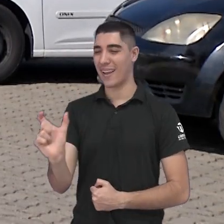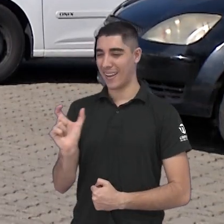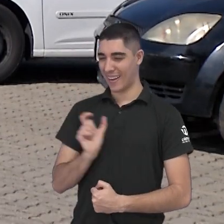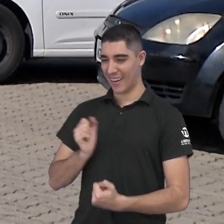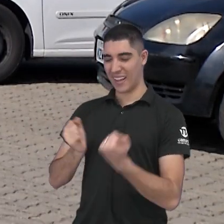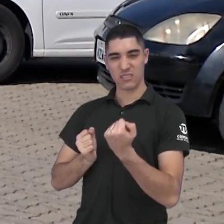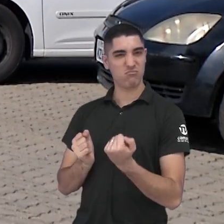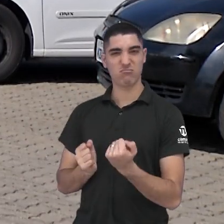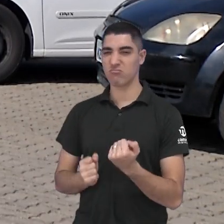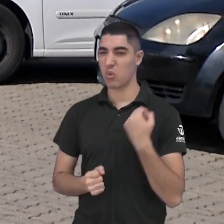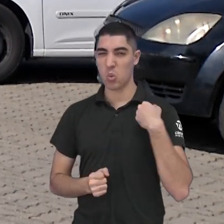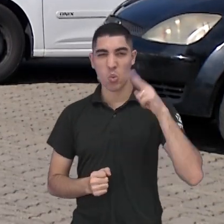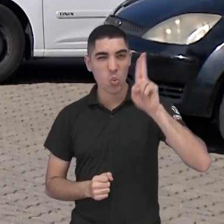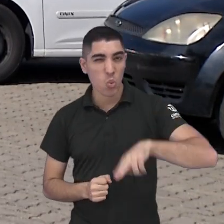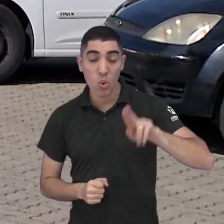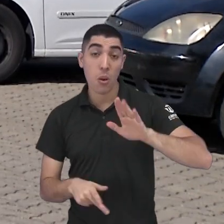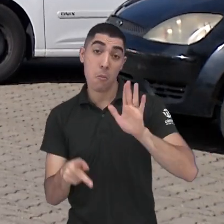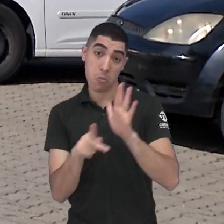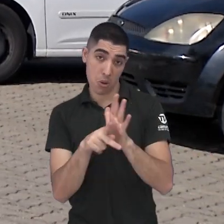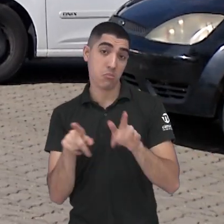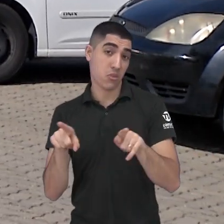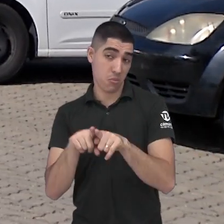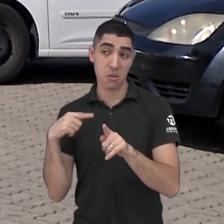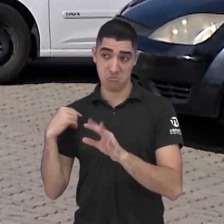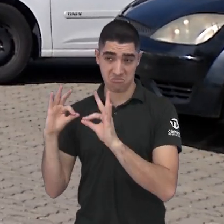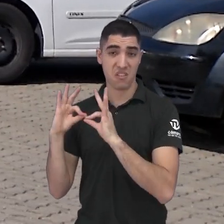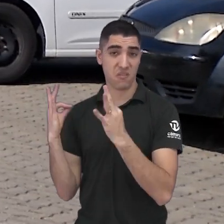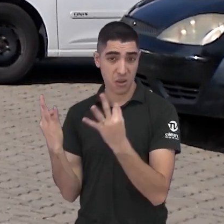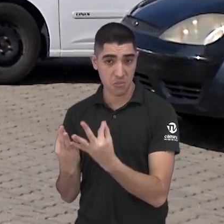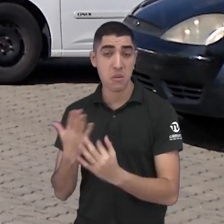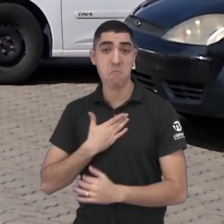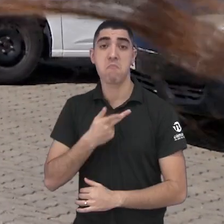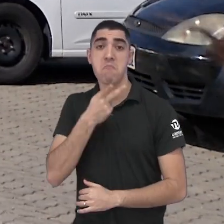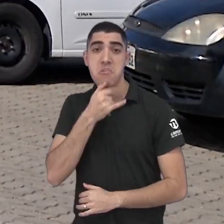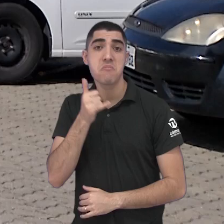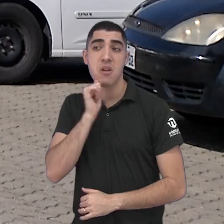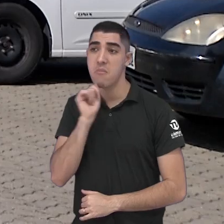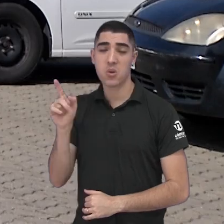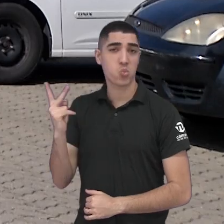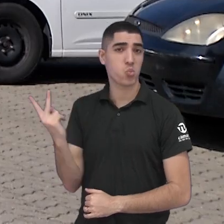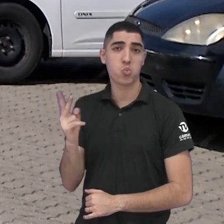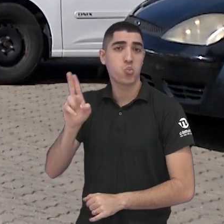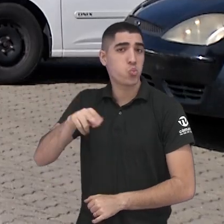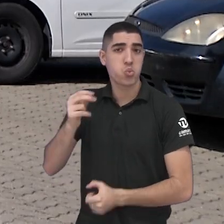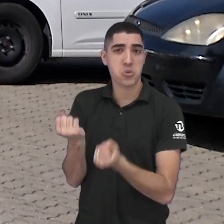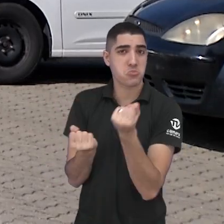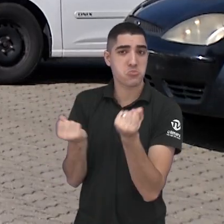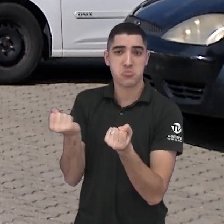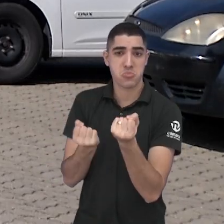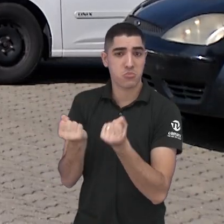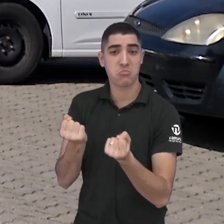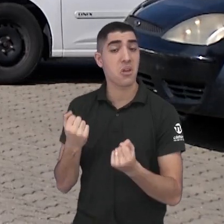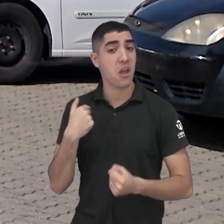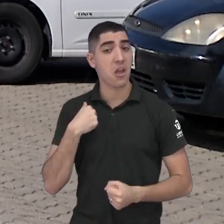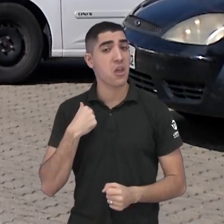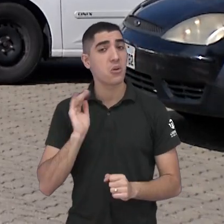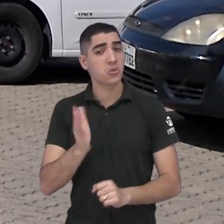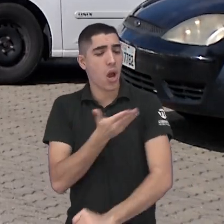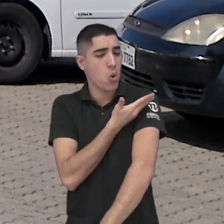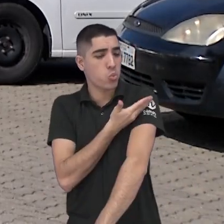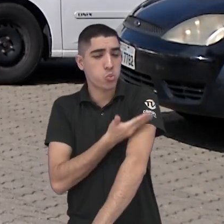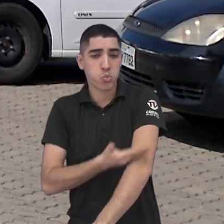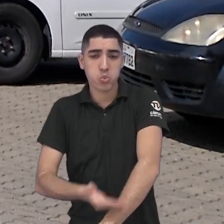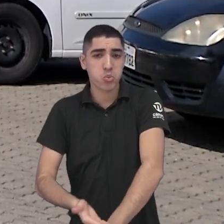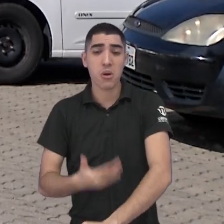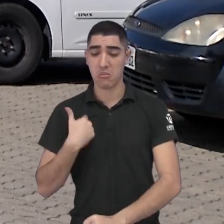uma habilitação. Acho que isso vem muito da minha família também, meus pais nunca dirigiram. E acabei levando